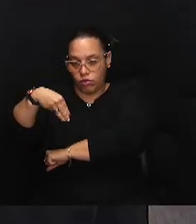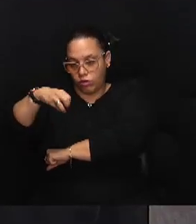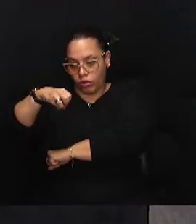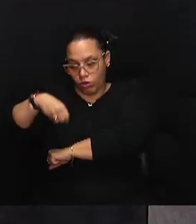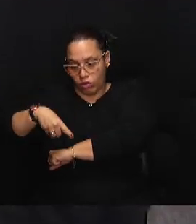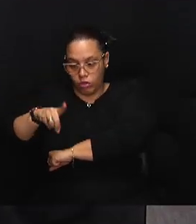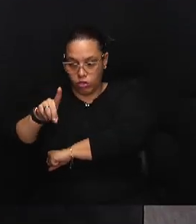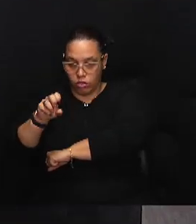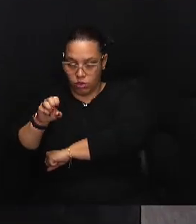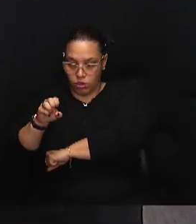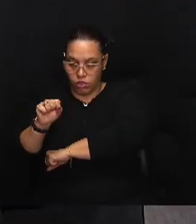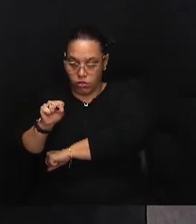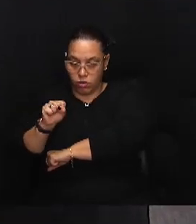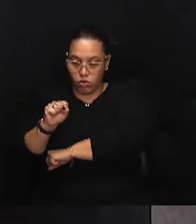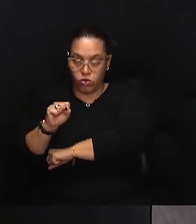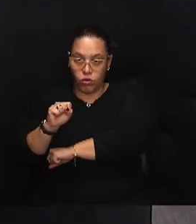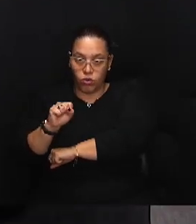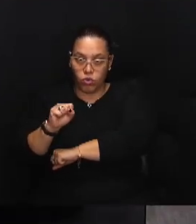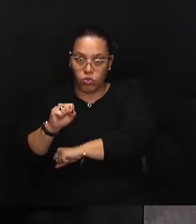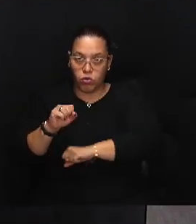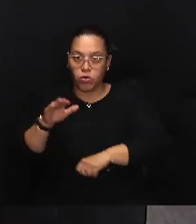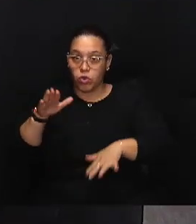numa ocasião um segurança